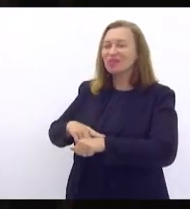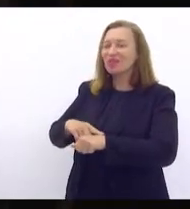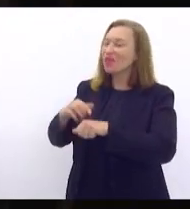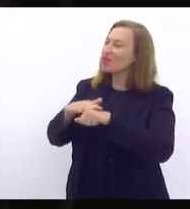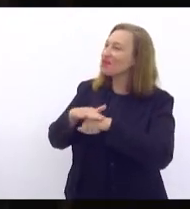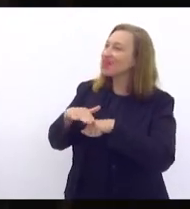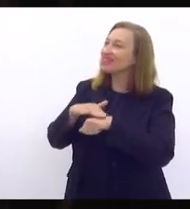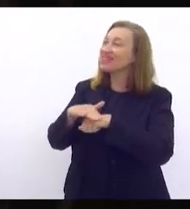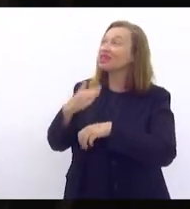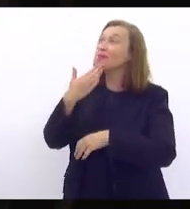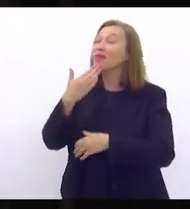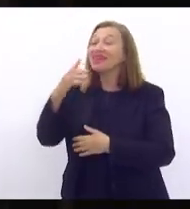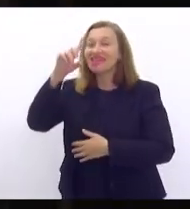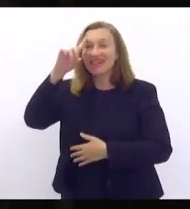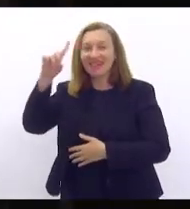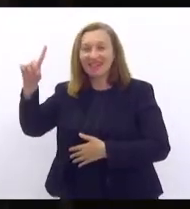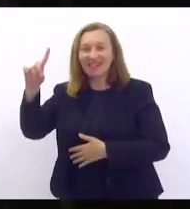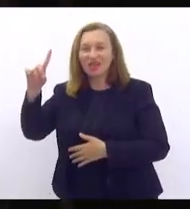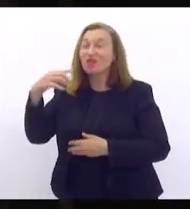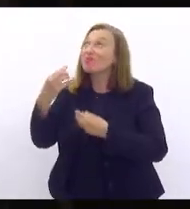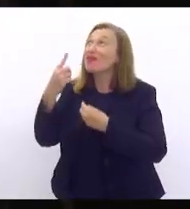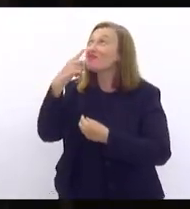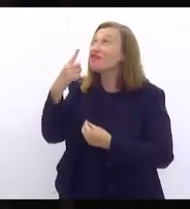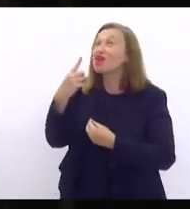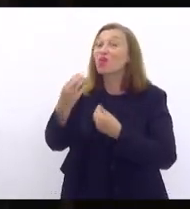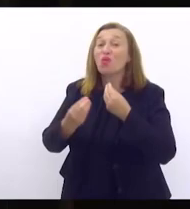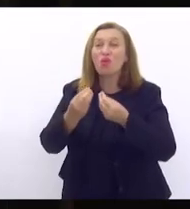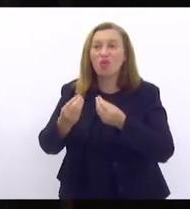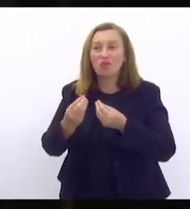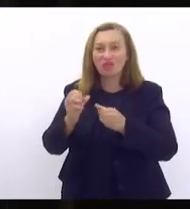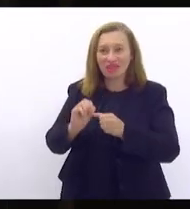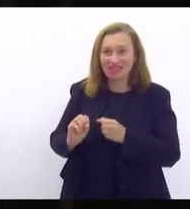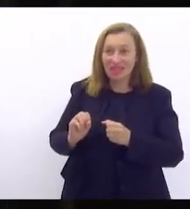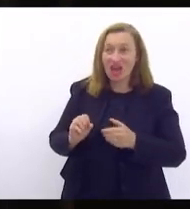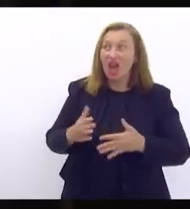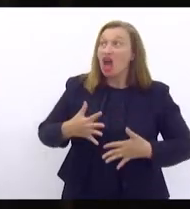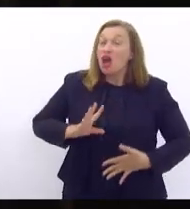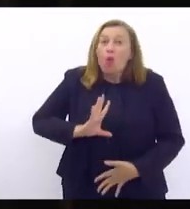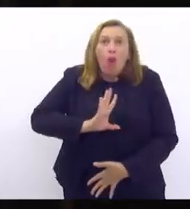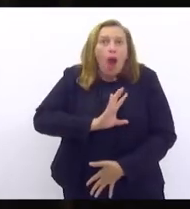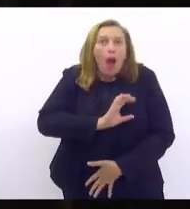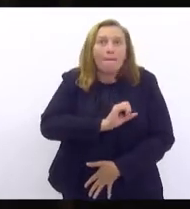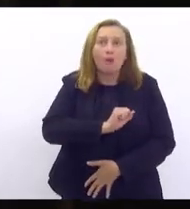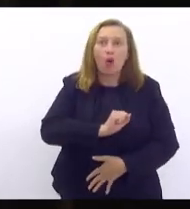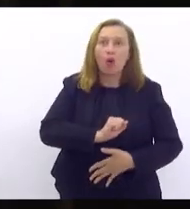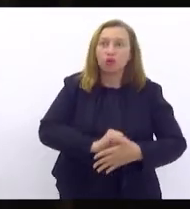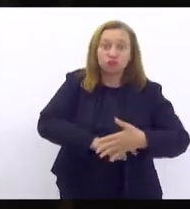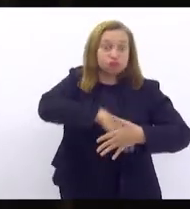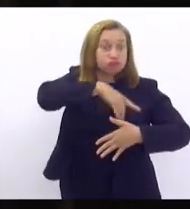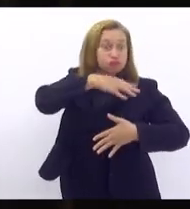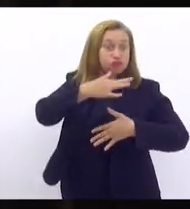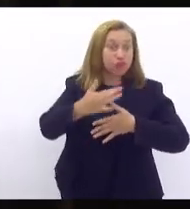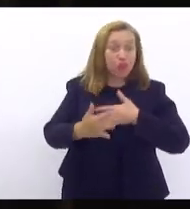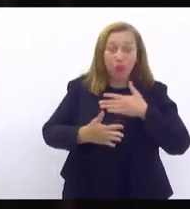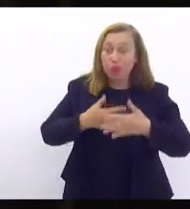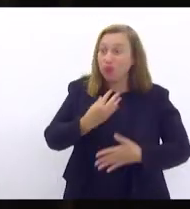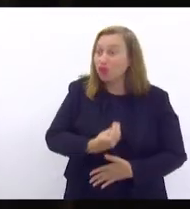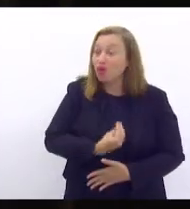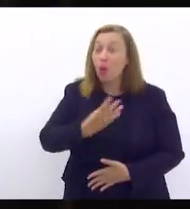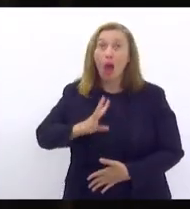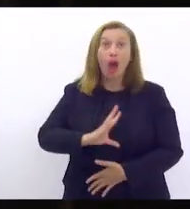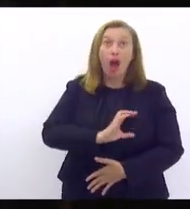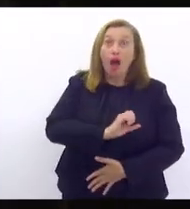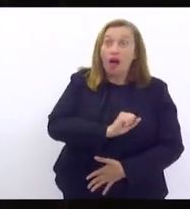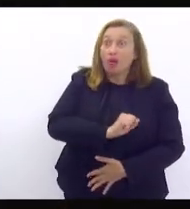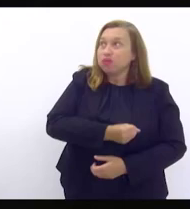conversando e pedindo a Deus para ver o que queria fazer. Gente, era um amor tão grande na minha vida, um amor tão